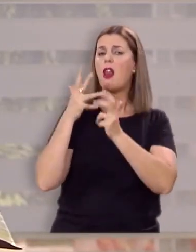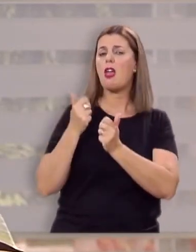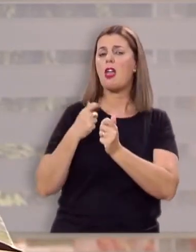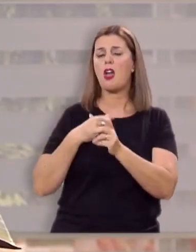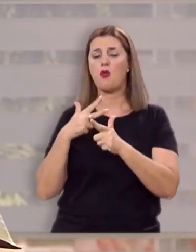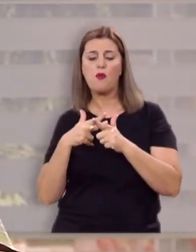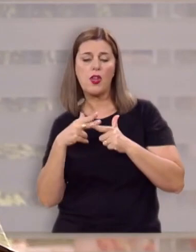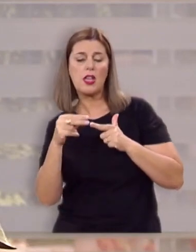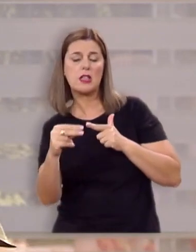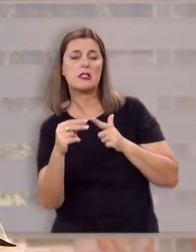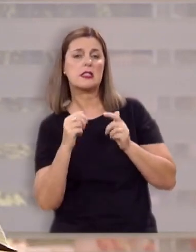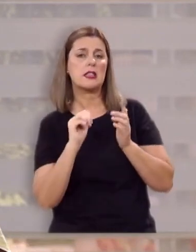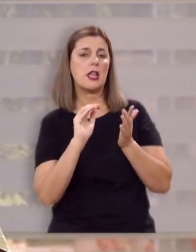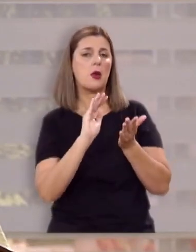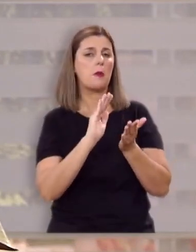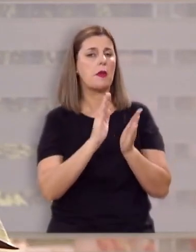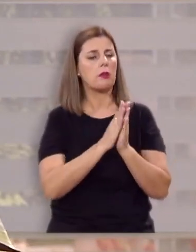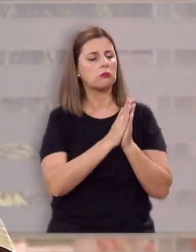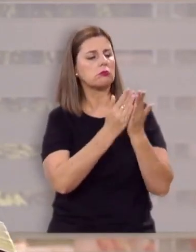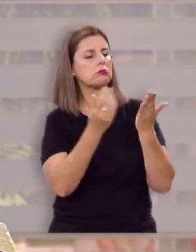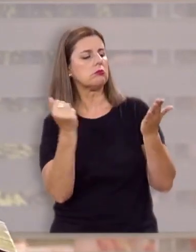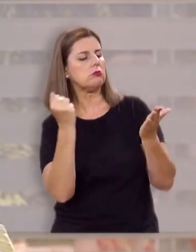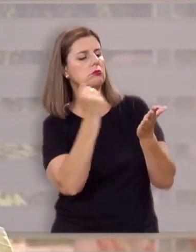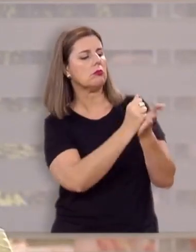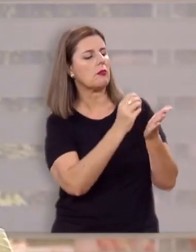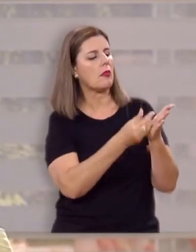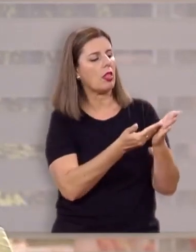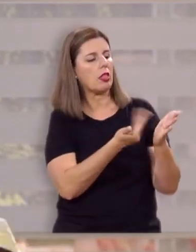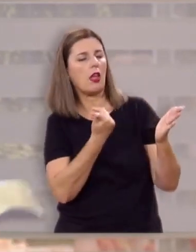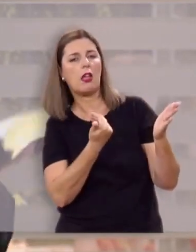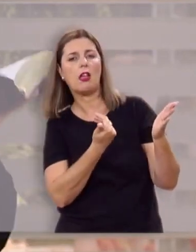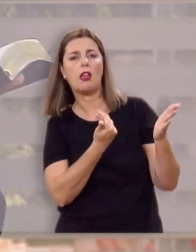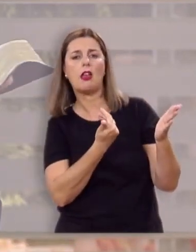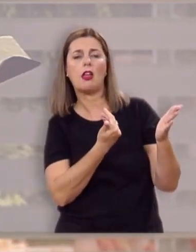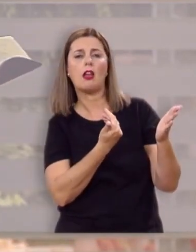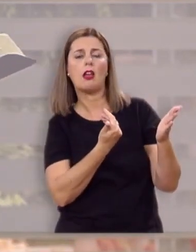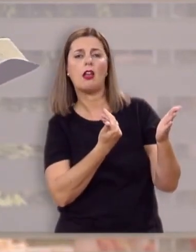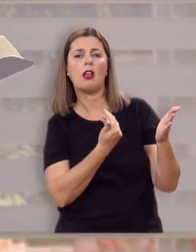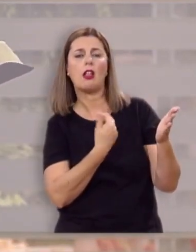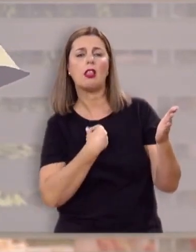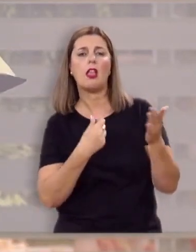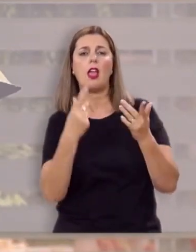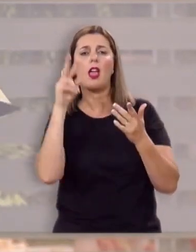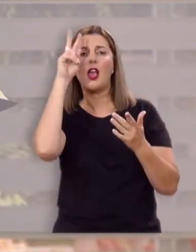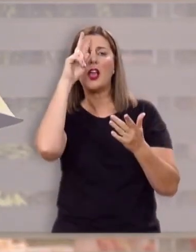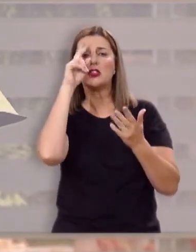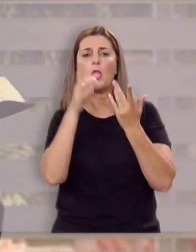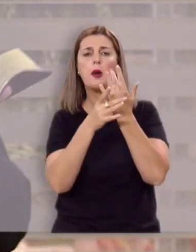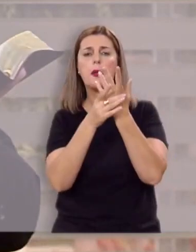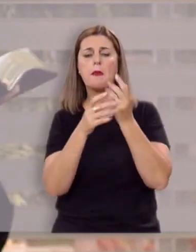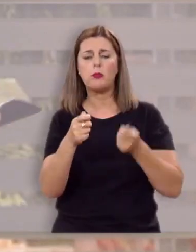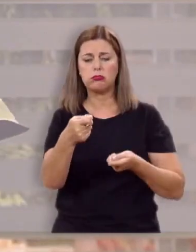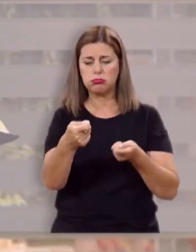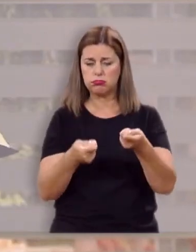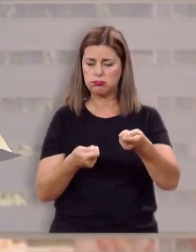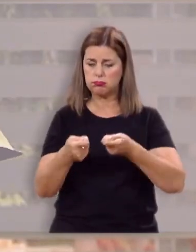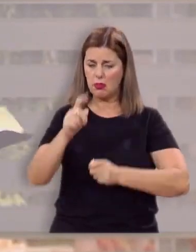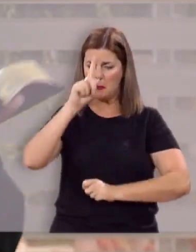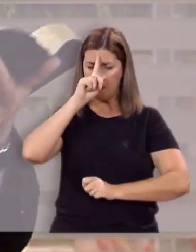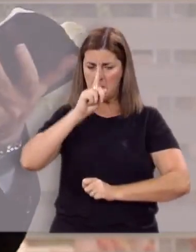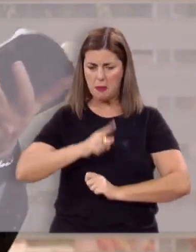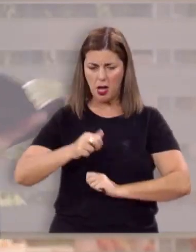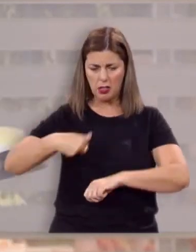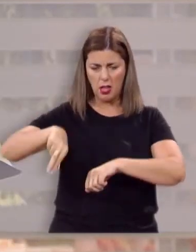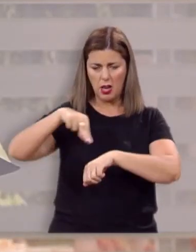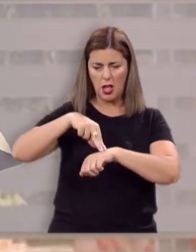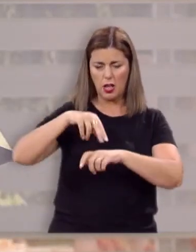leão de Judá que venceu para abrir o livro e desatar os seus selos. Ele tem as rédeas da história em suas mãos, ele governa as nações,